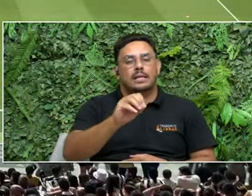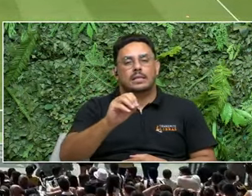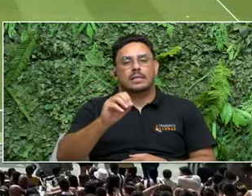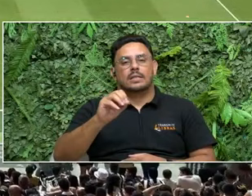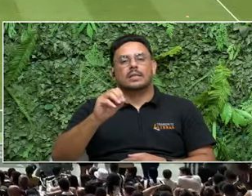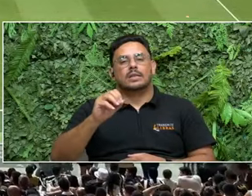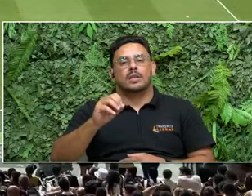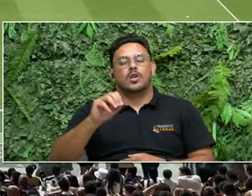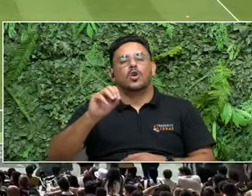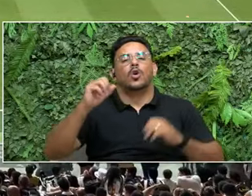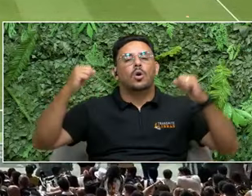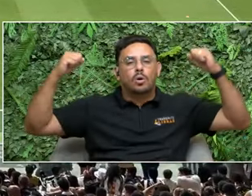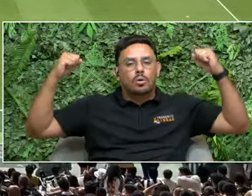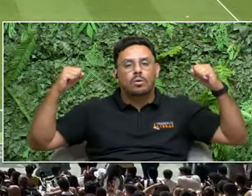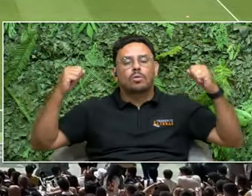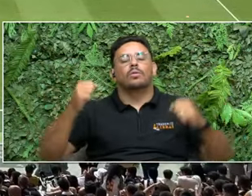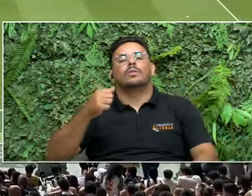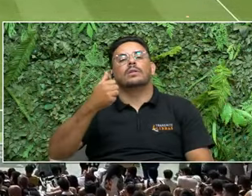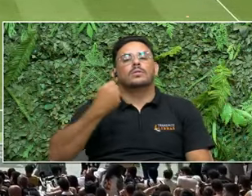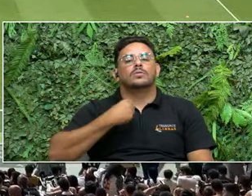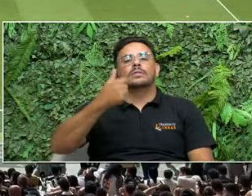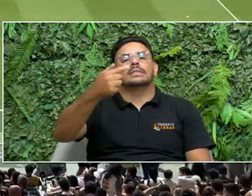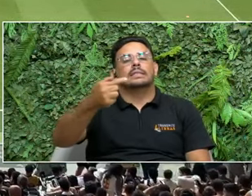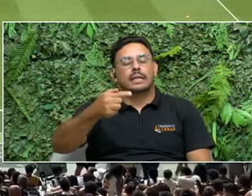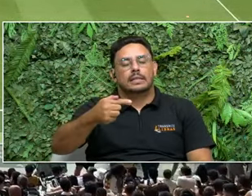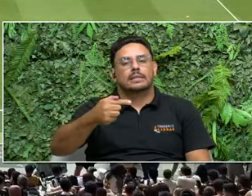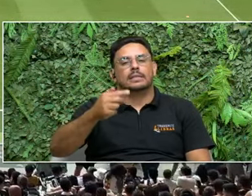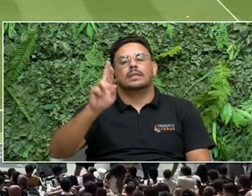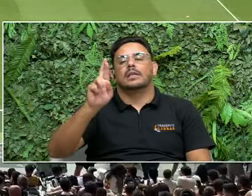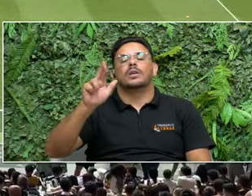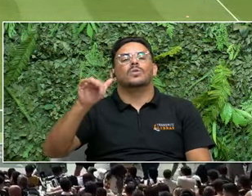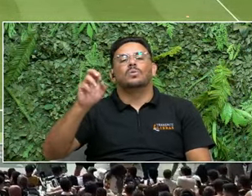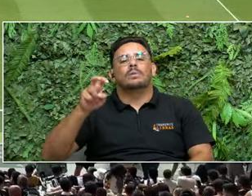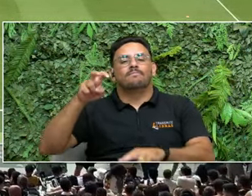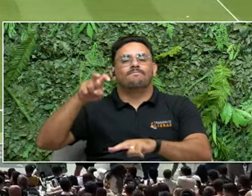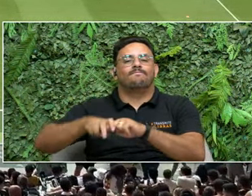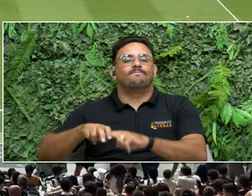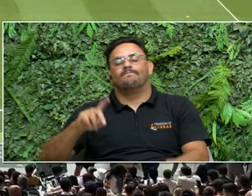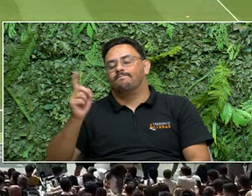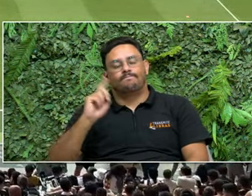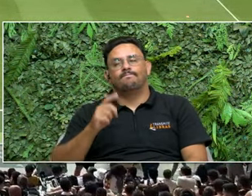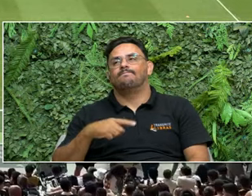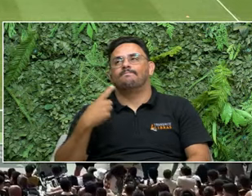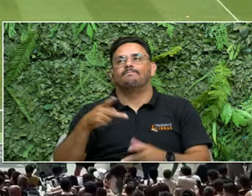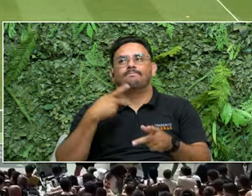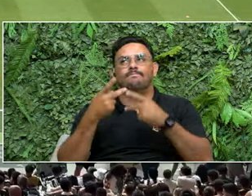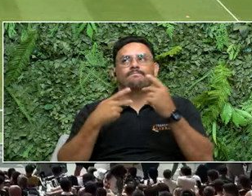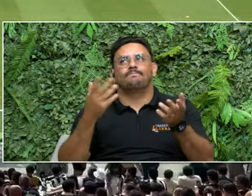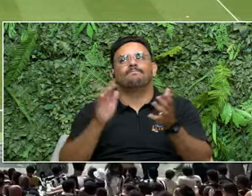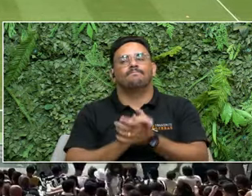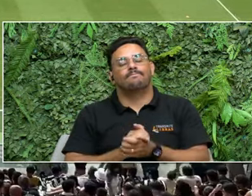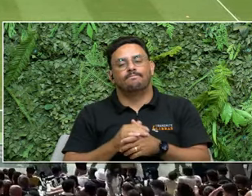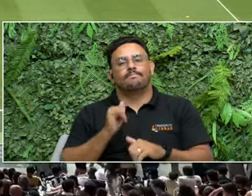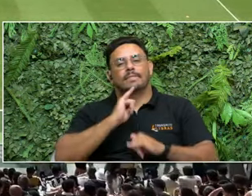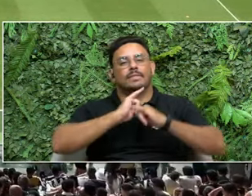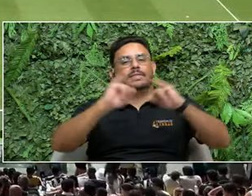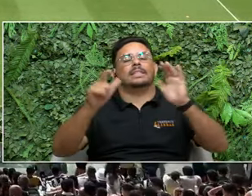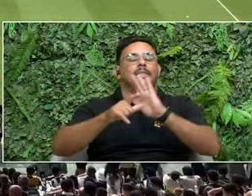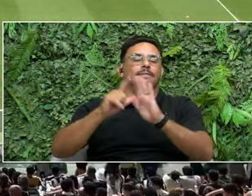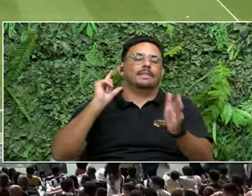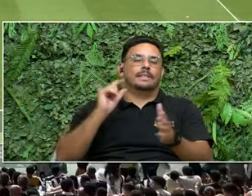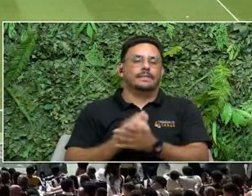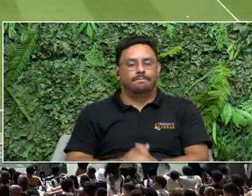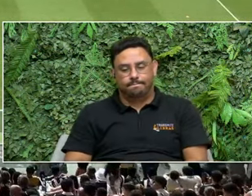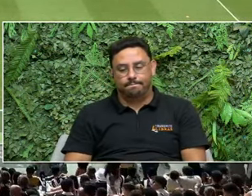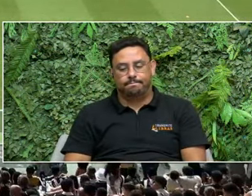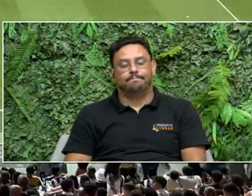é oo da R sequ no banco de reservas conforme a gente havia antecipado